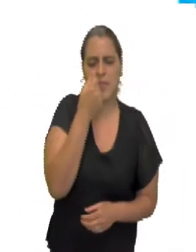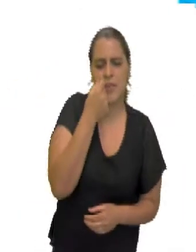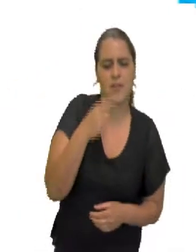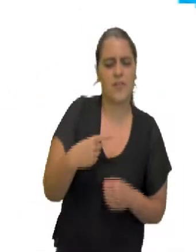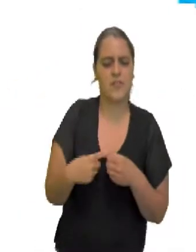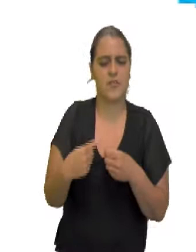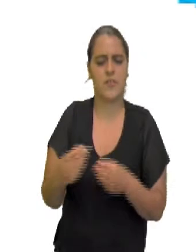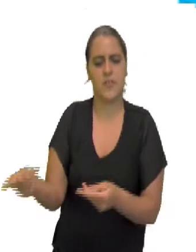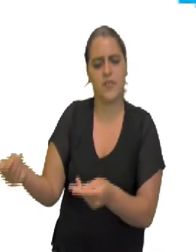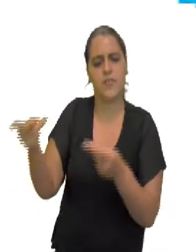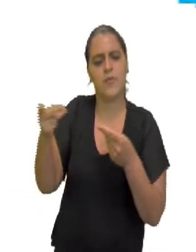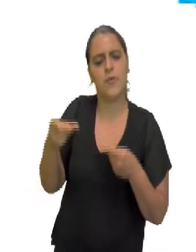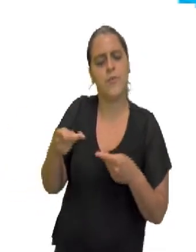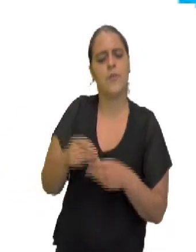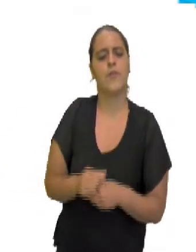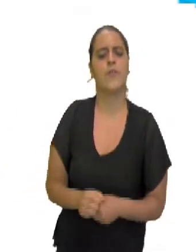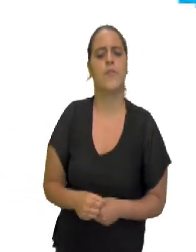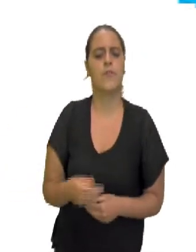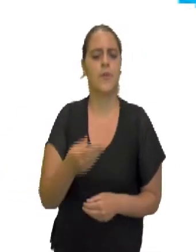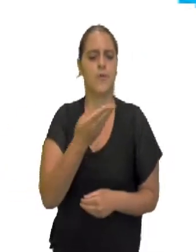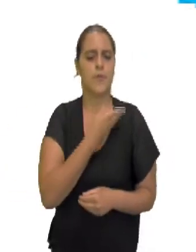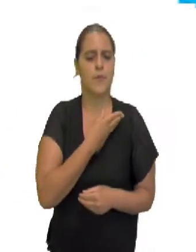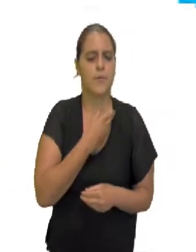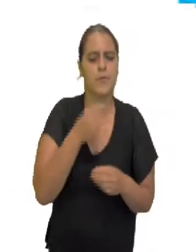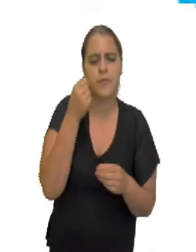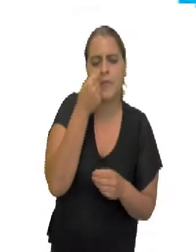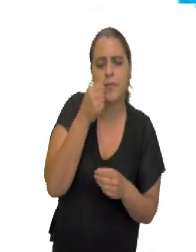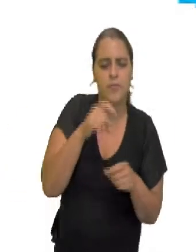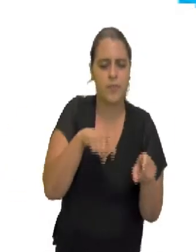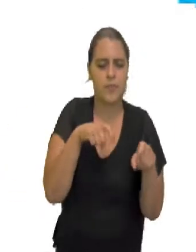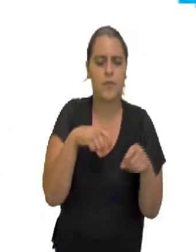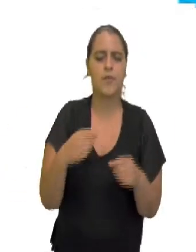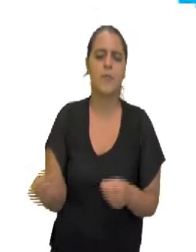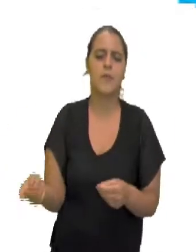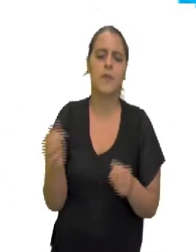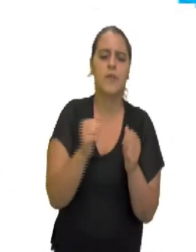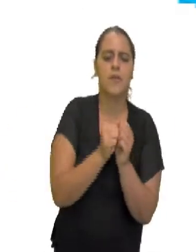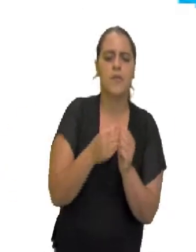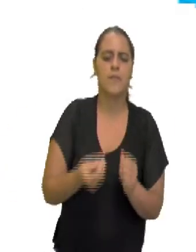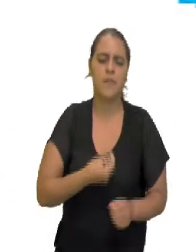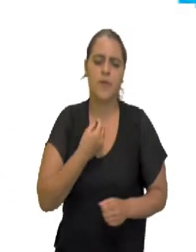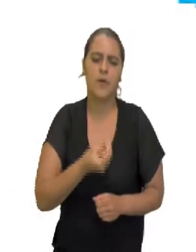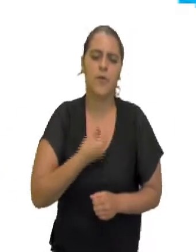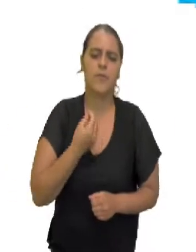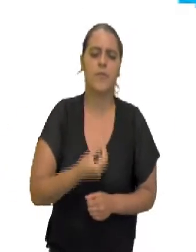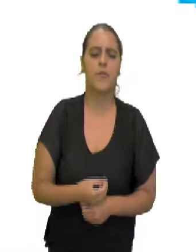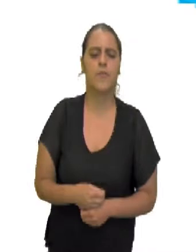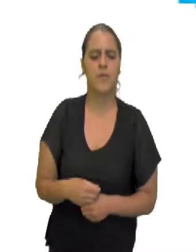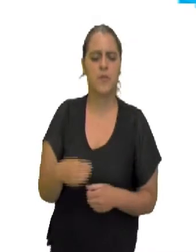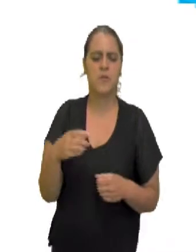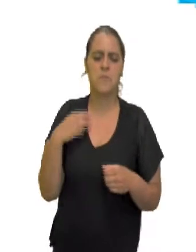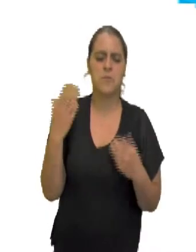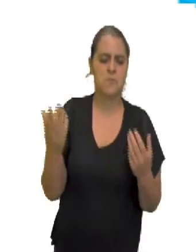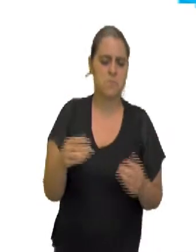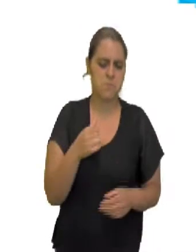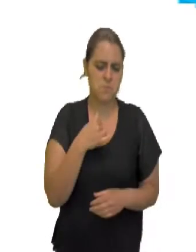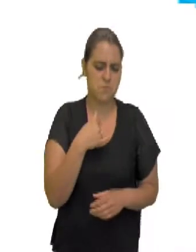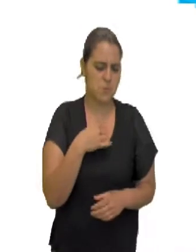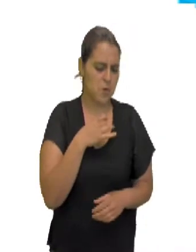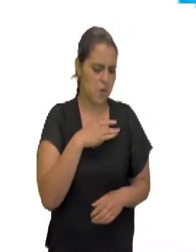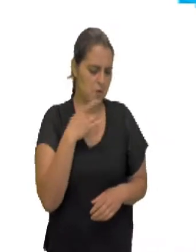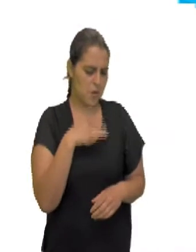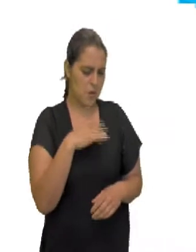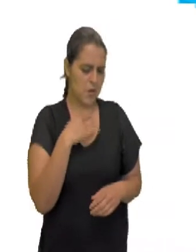cidade convidou a ir morar com ele. Tem uma pena da pobreza em que você